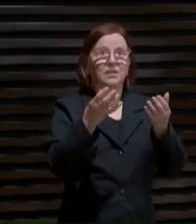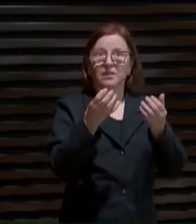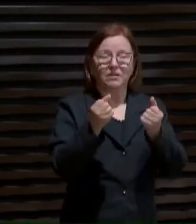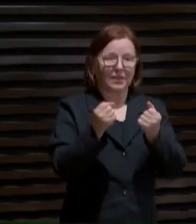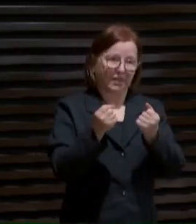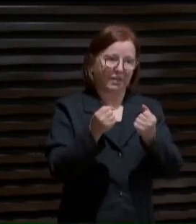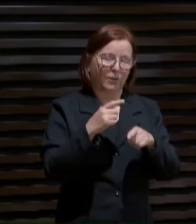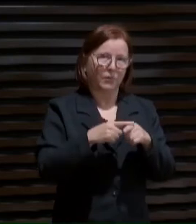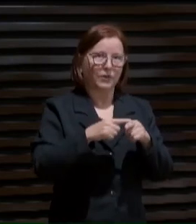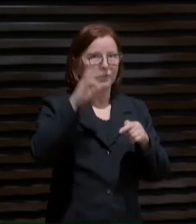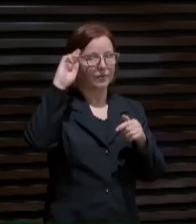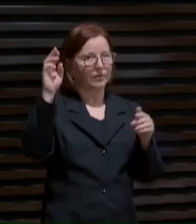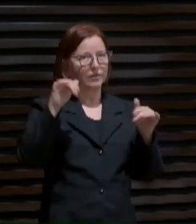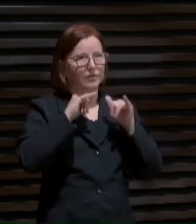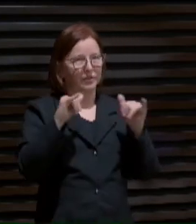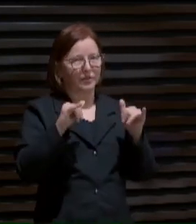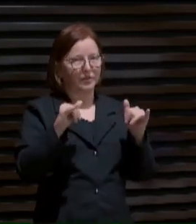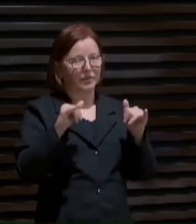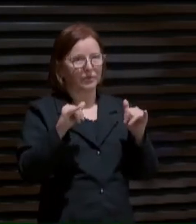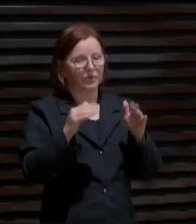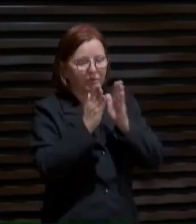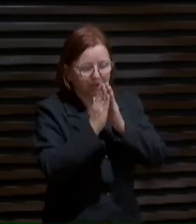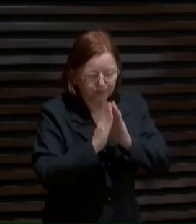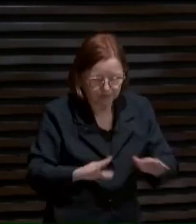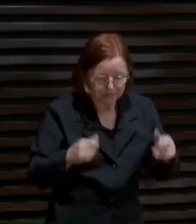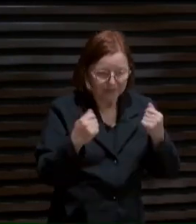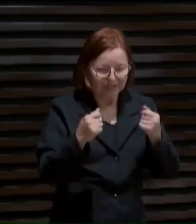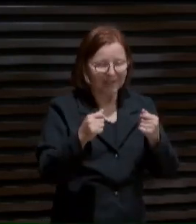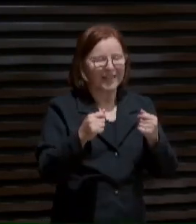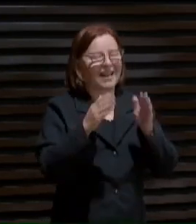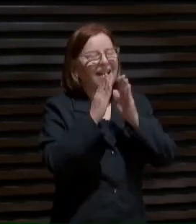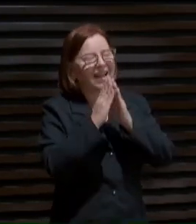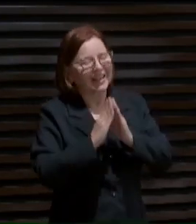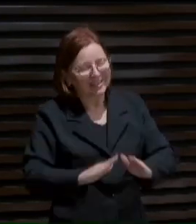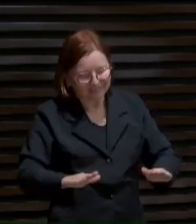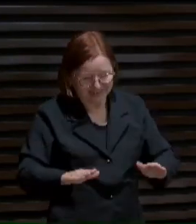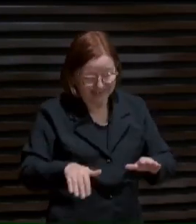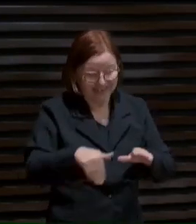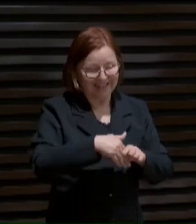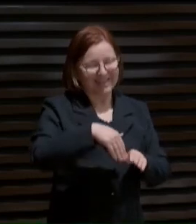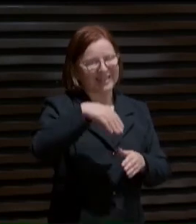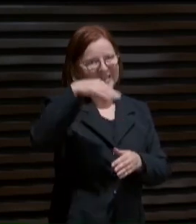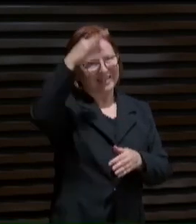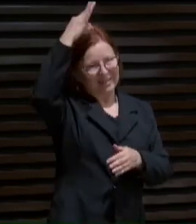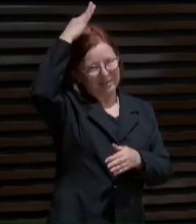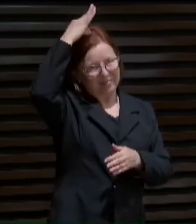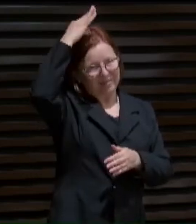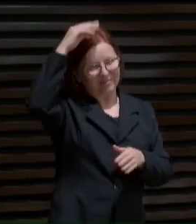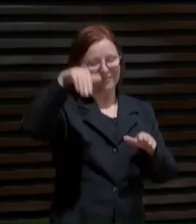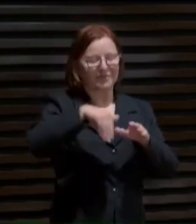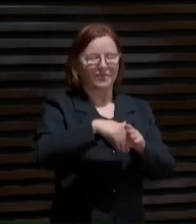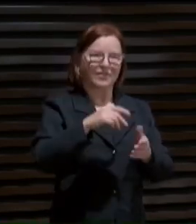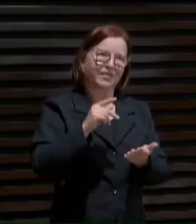o senhor diz que os adoradores precisam adorar adorar em espírito e em verdade